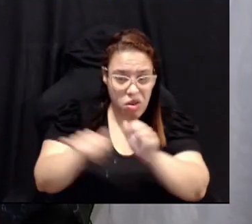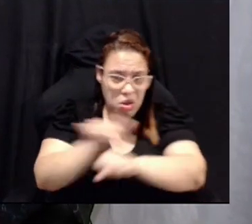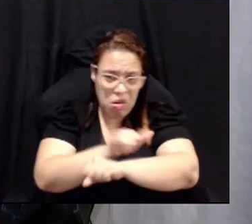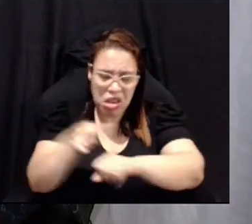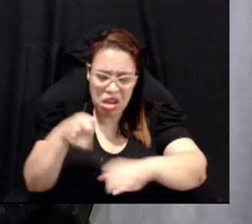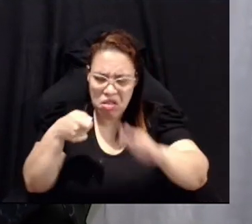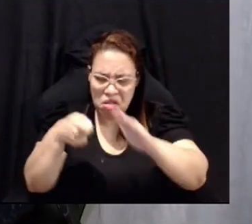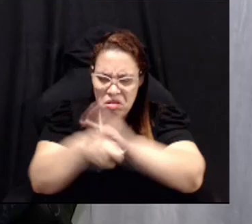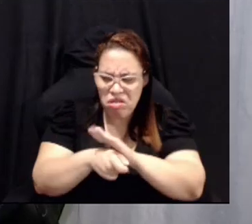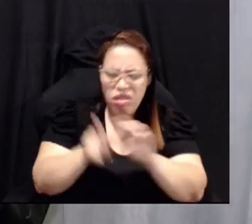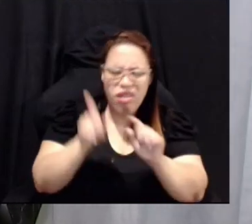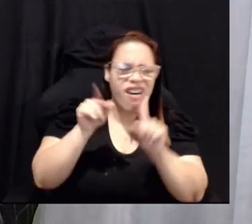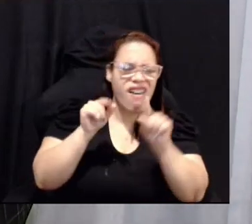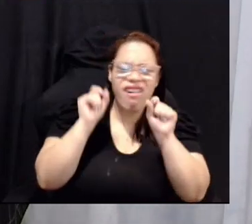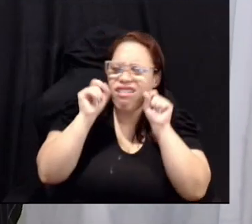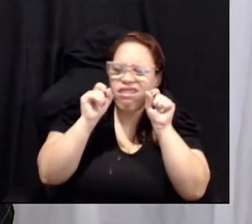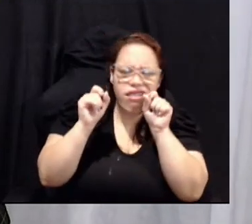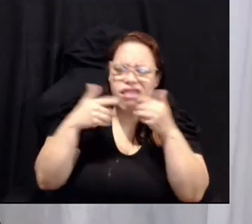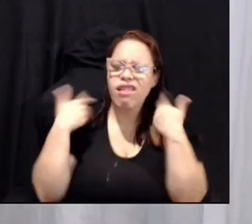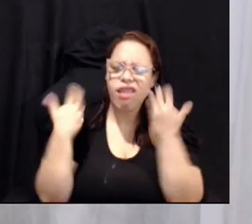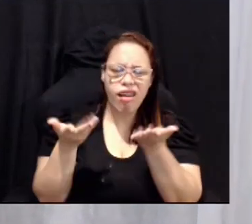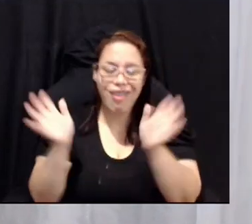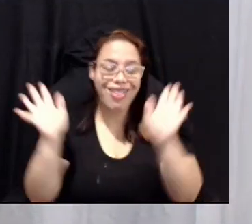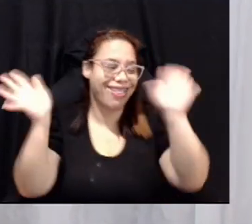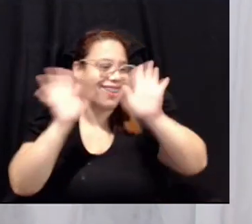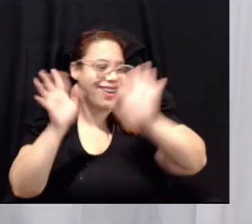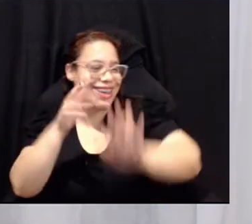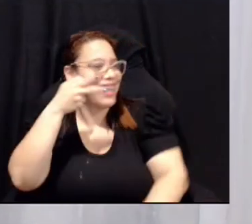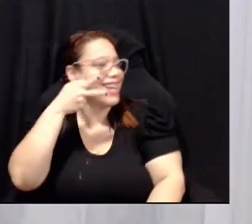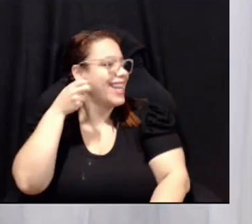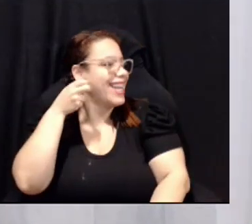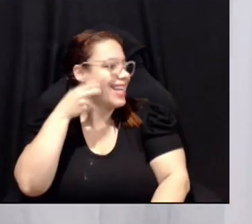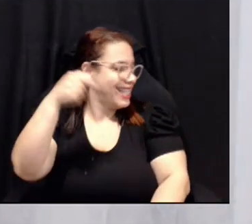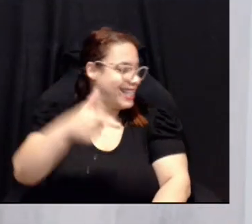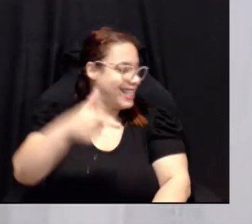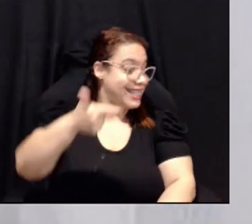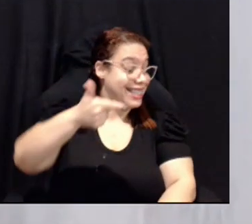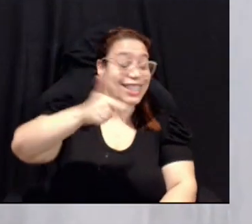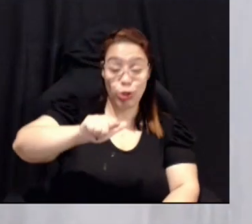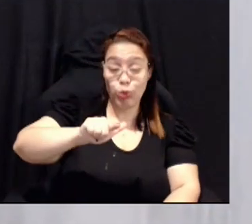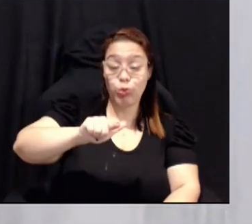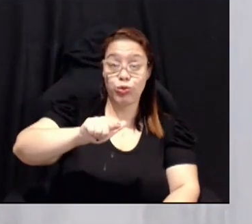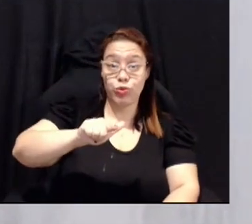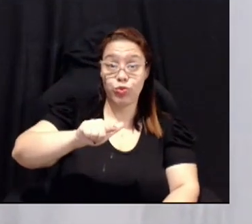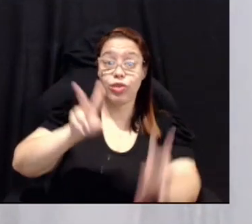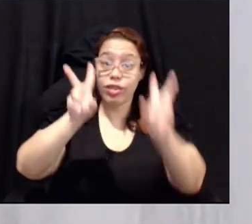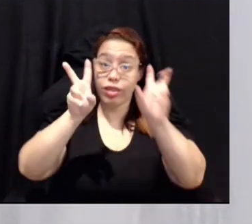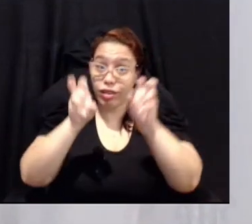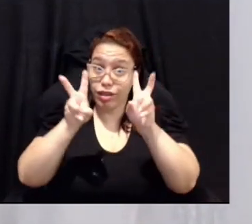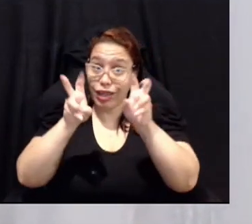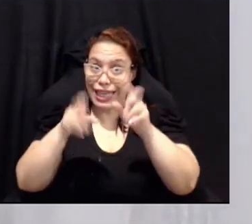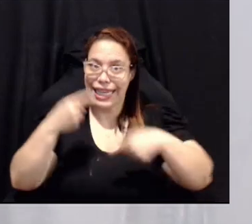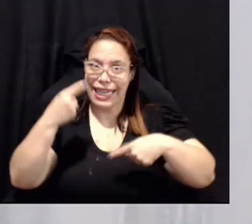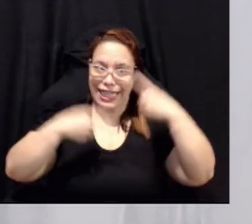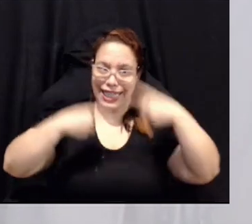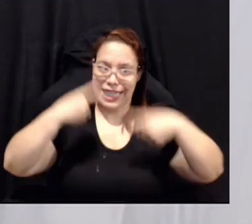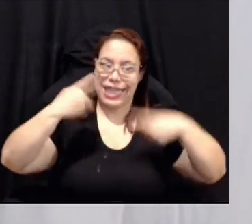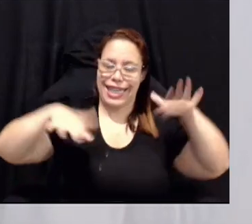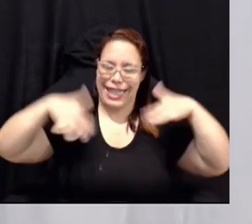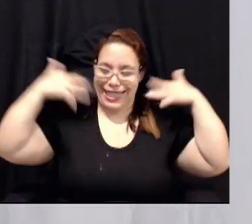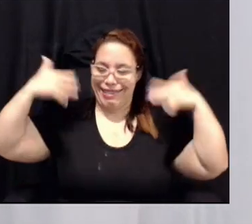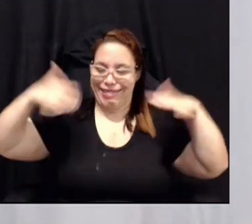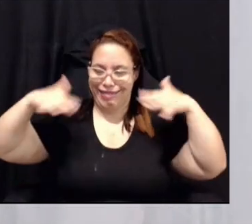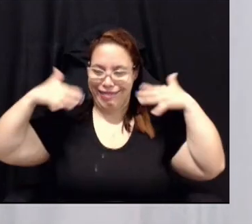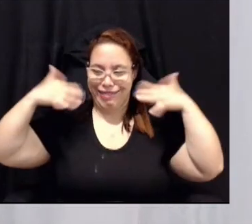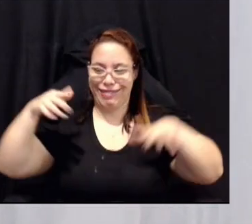é o Day Trade? Olá, Rafa, é um prazer estar aqui mais uma vez. E esse tema é bem polêmico, né, no mercado